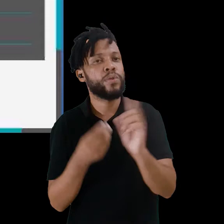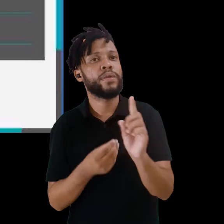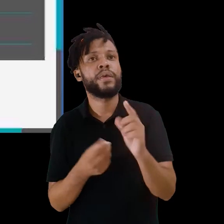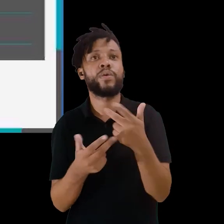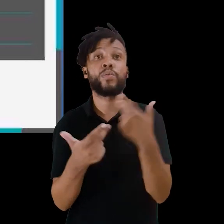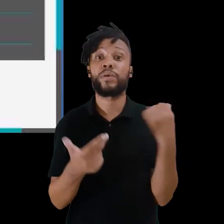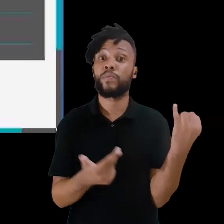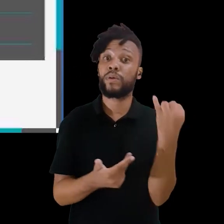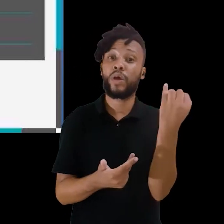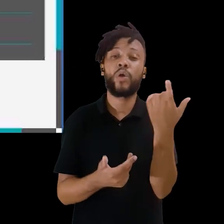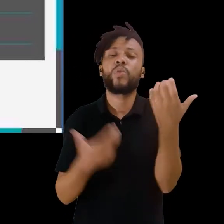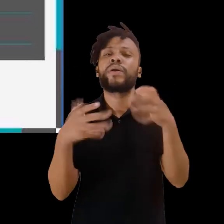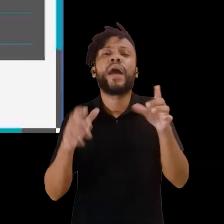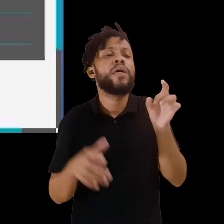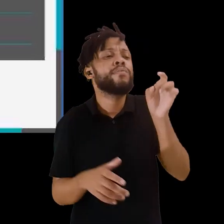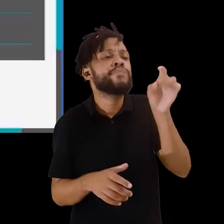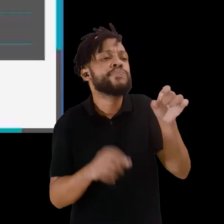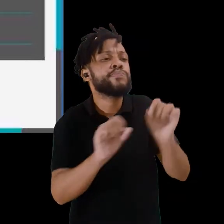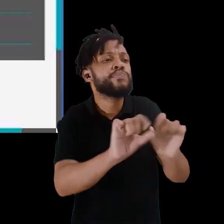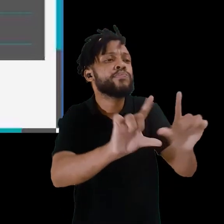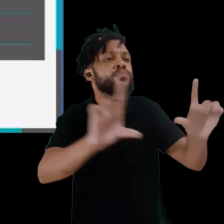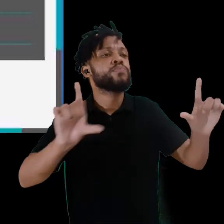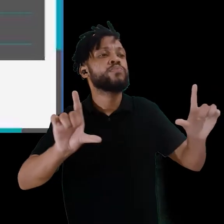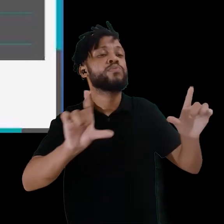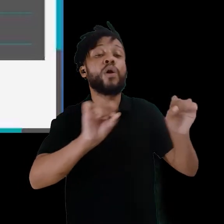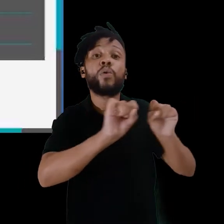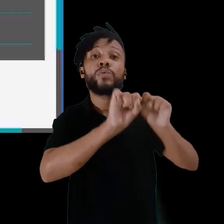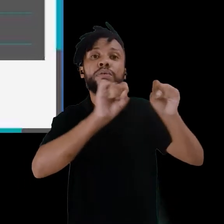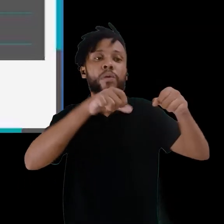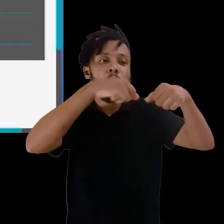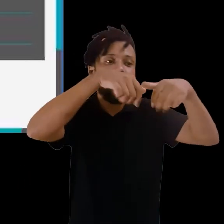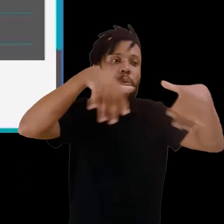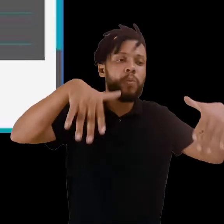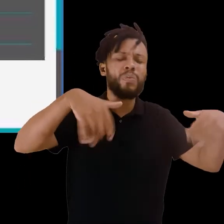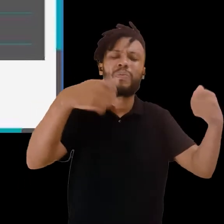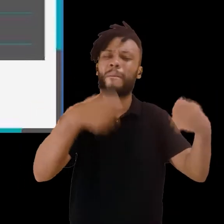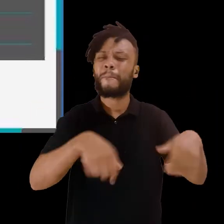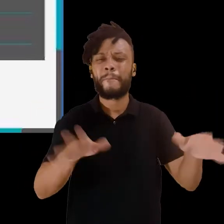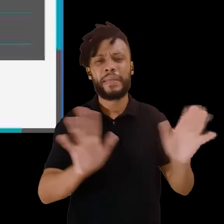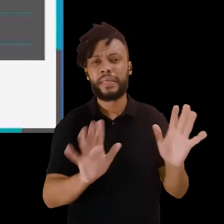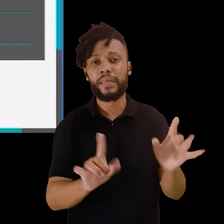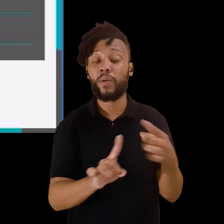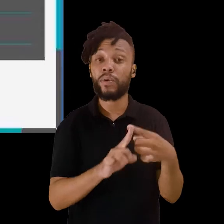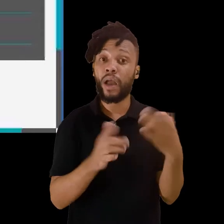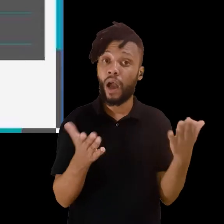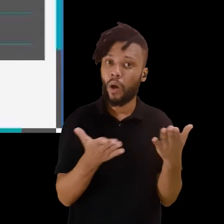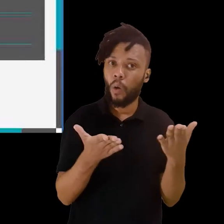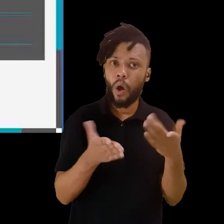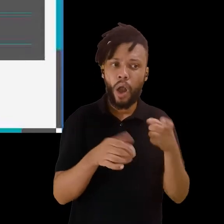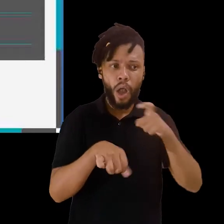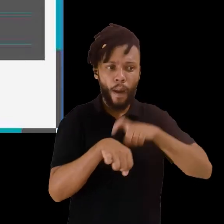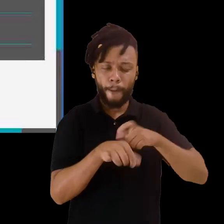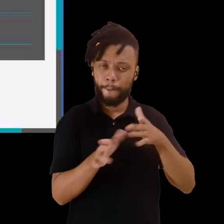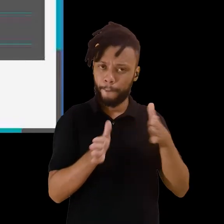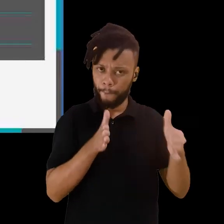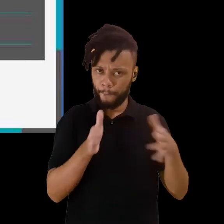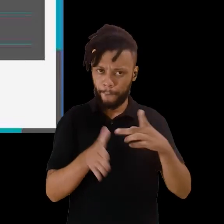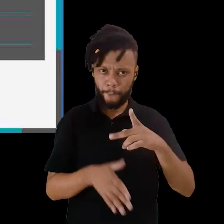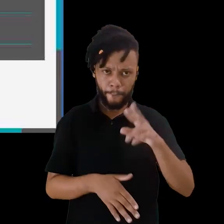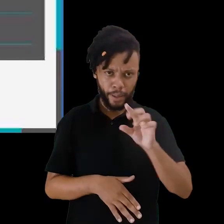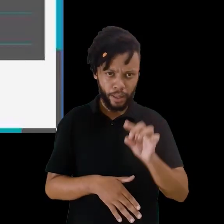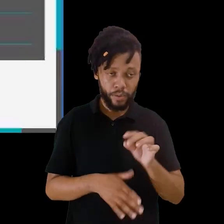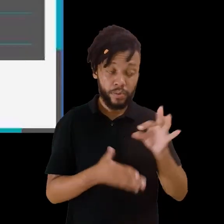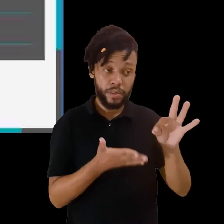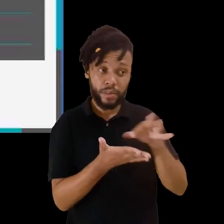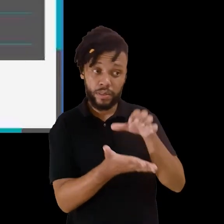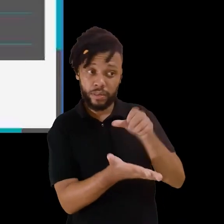Eu não vou clicar aqui para mostrar o sistema em si, porque agora o prazo para inscrição de